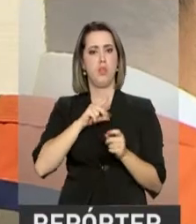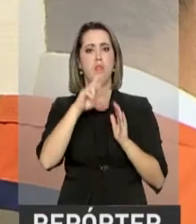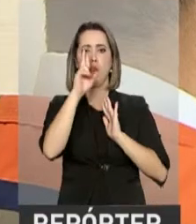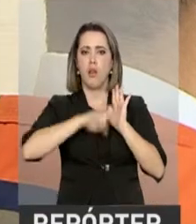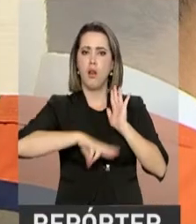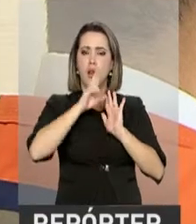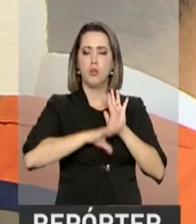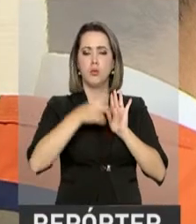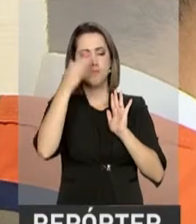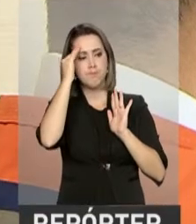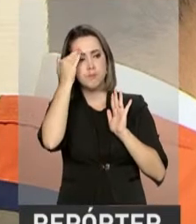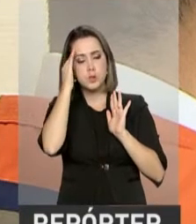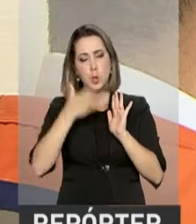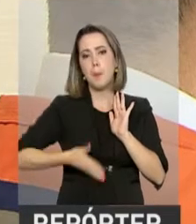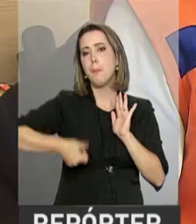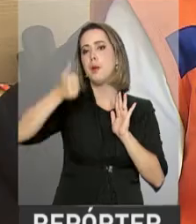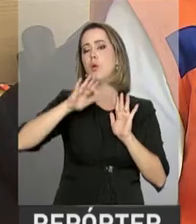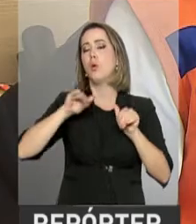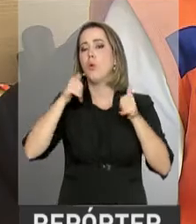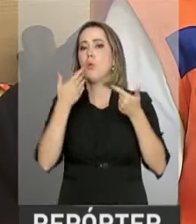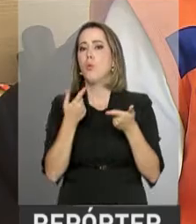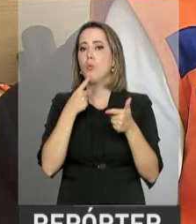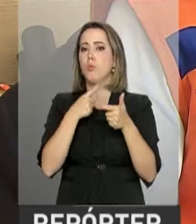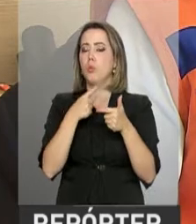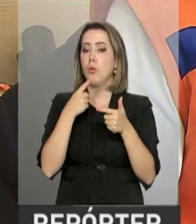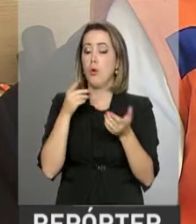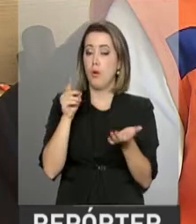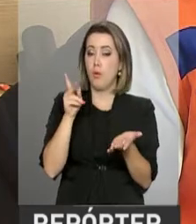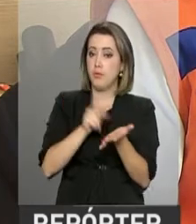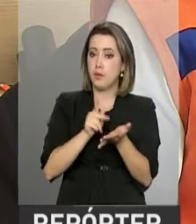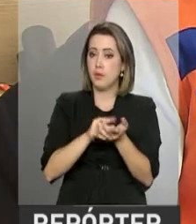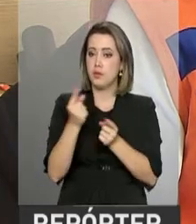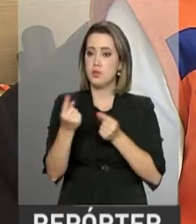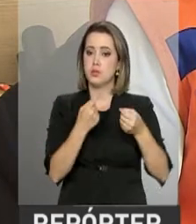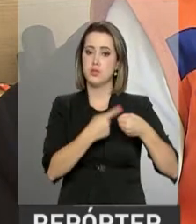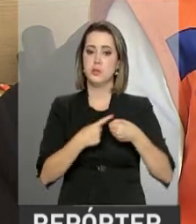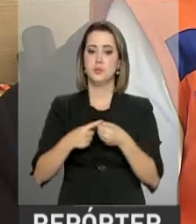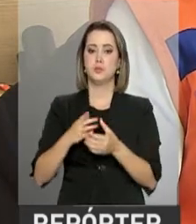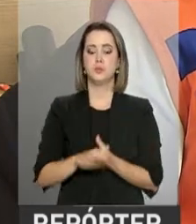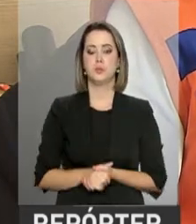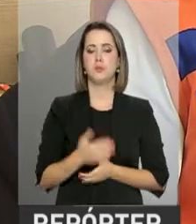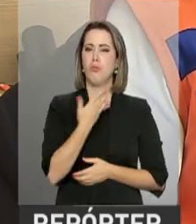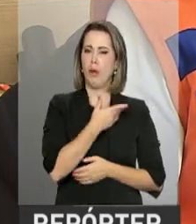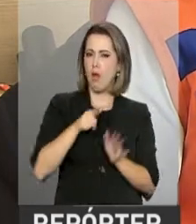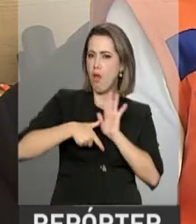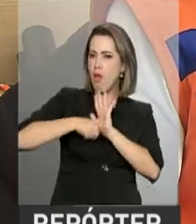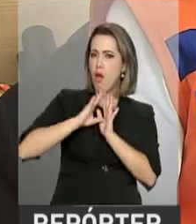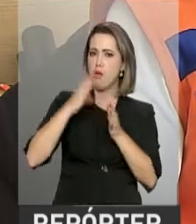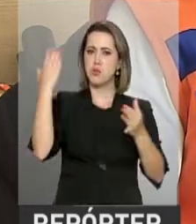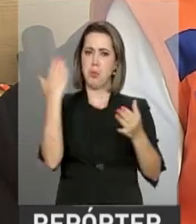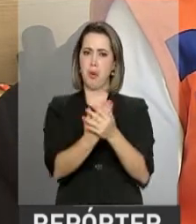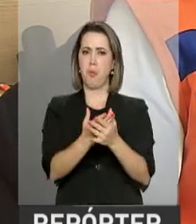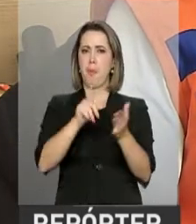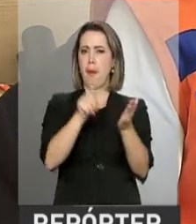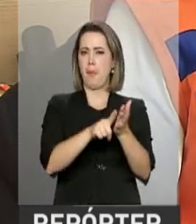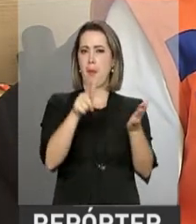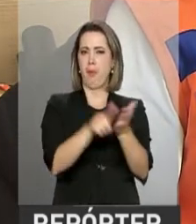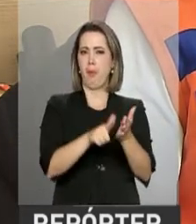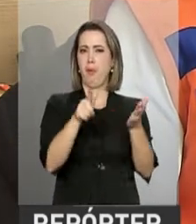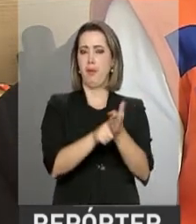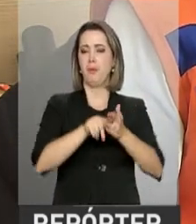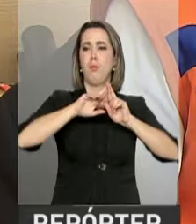um panorama mais claro da situação em cada estado anteriormente isso vinha um calhamaço de papel com relatórios requerimentos e cópia de